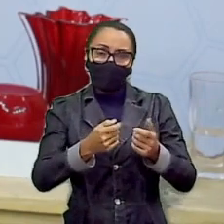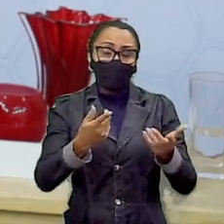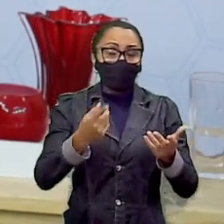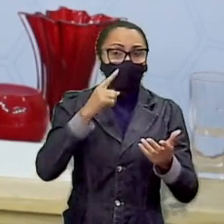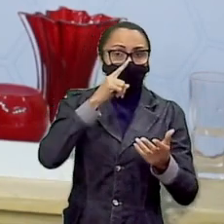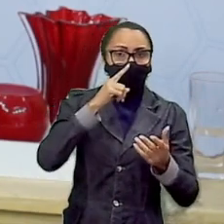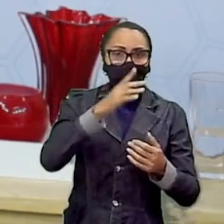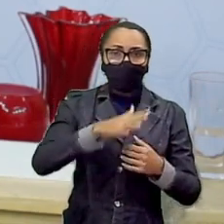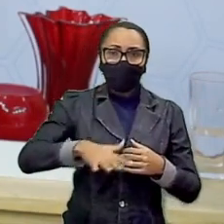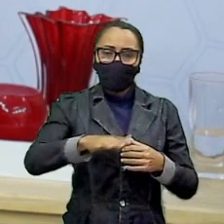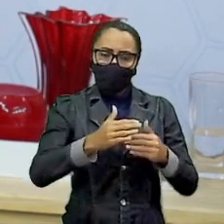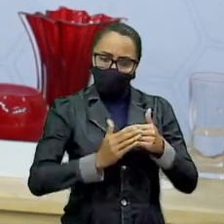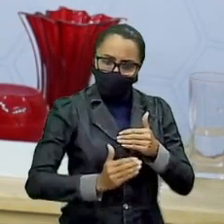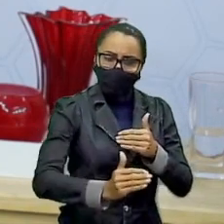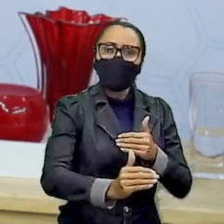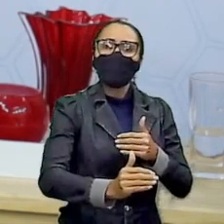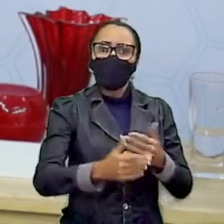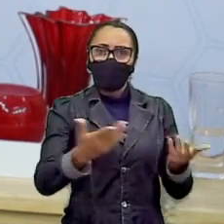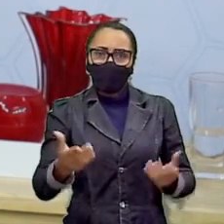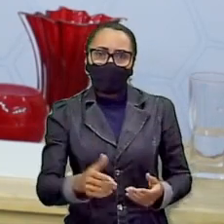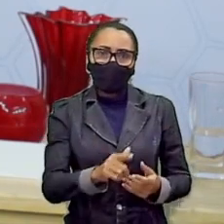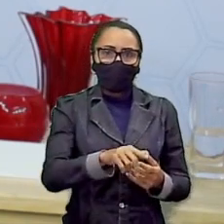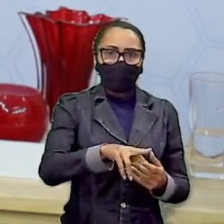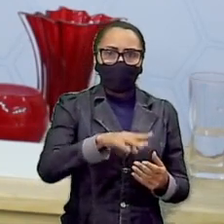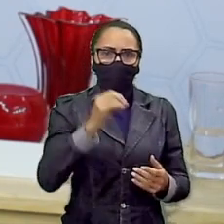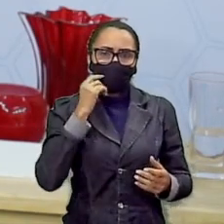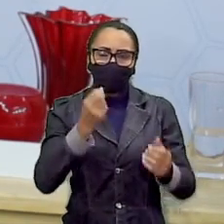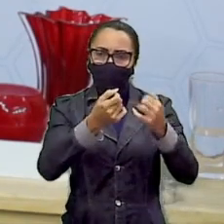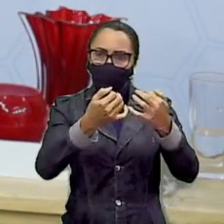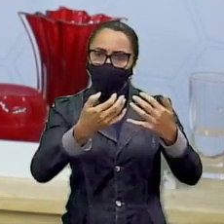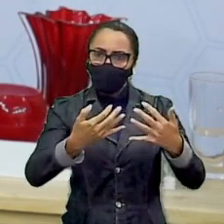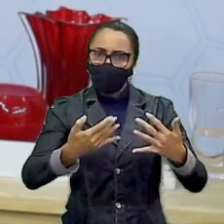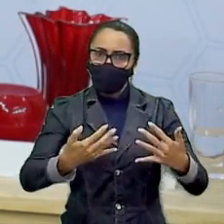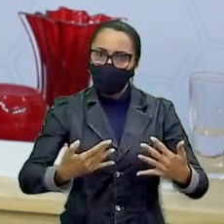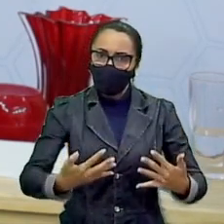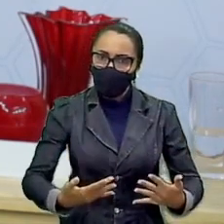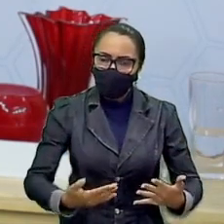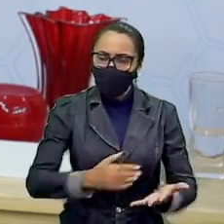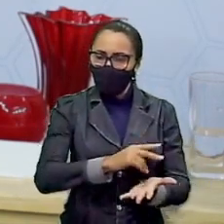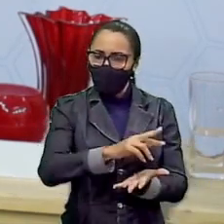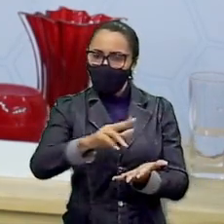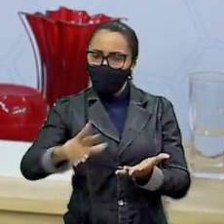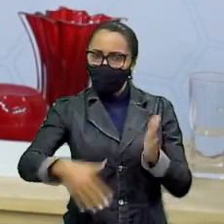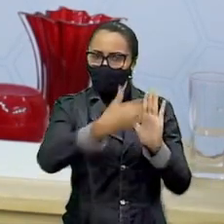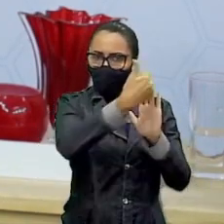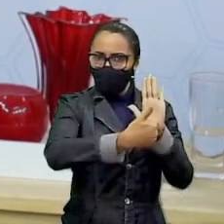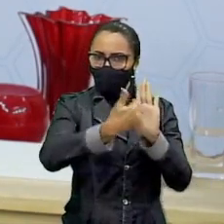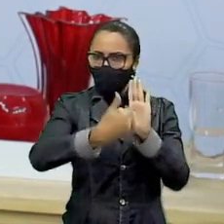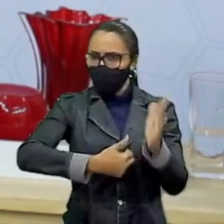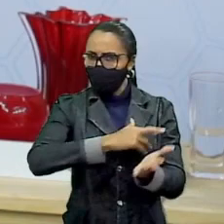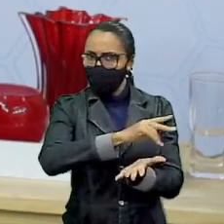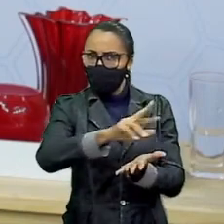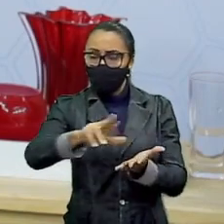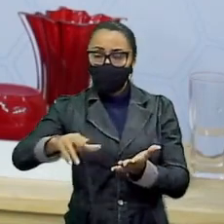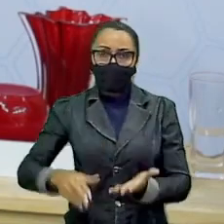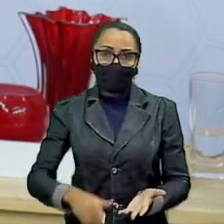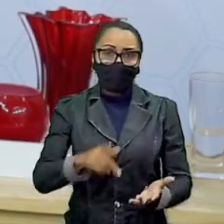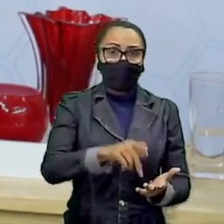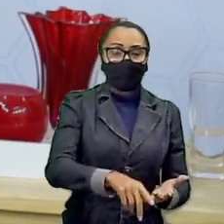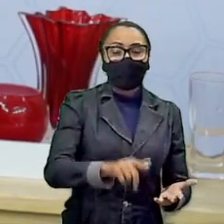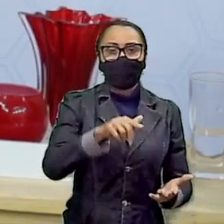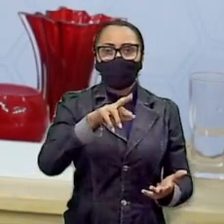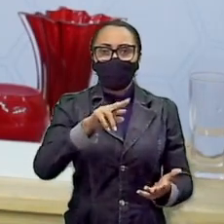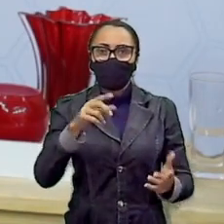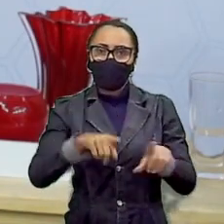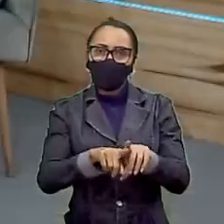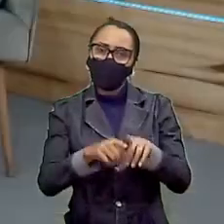E aí, a partir desse GRO, é que se destrincha, né, vários outros documentos, que é o PGR também.